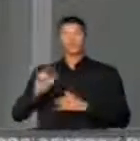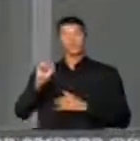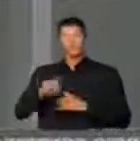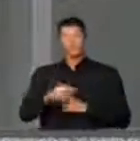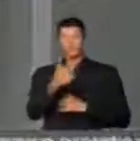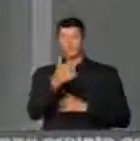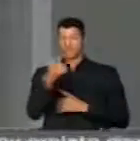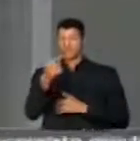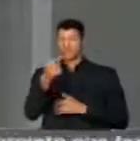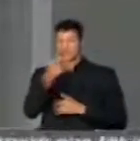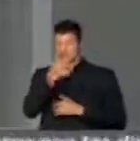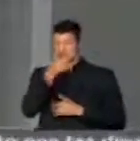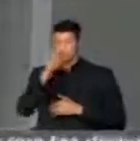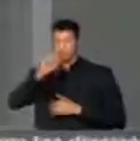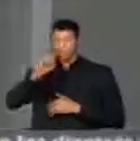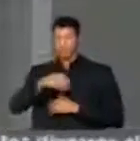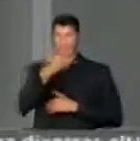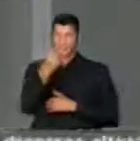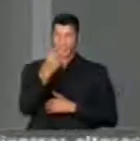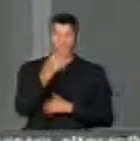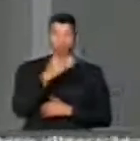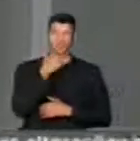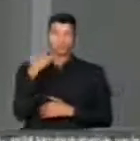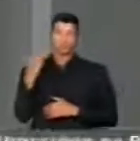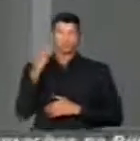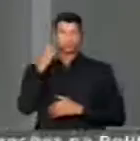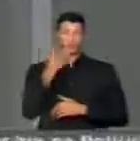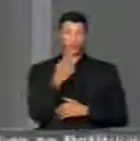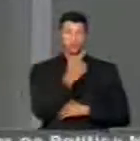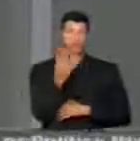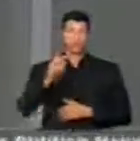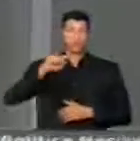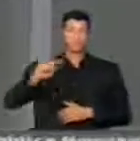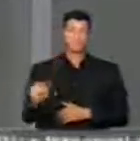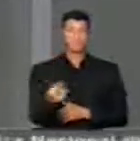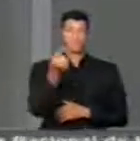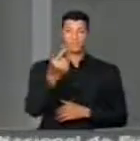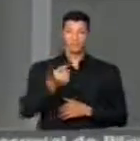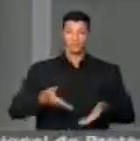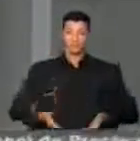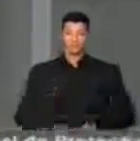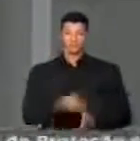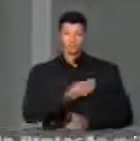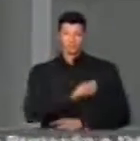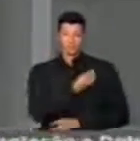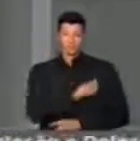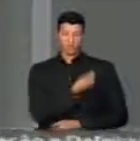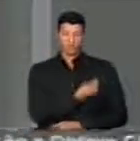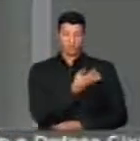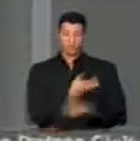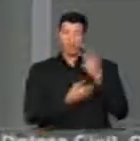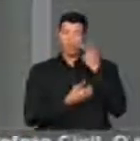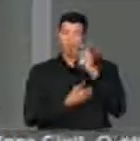de 25,3 mortos para cada 1.000 nascidos vivos,